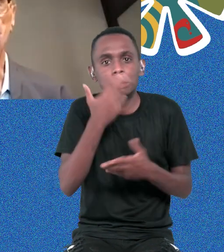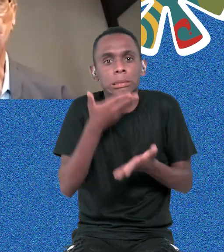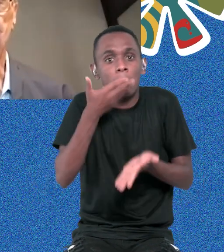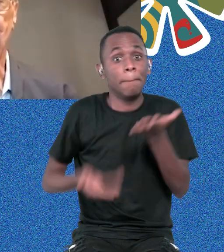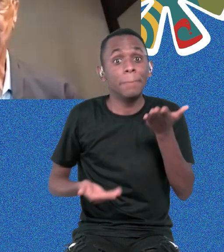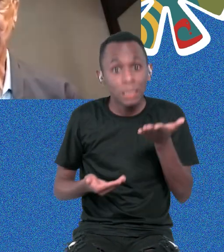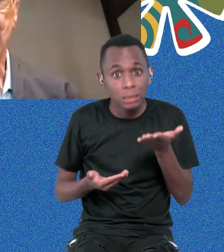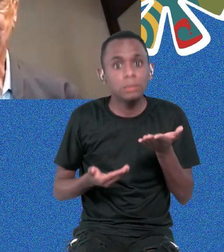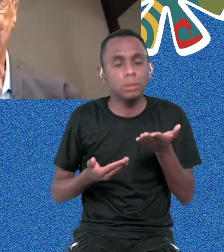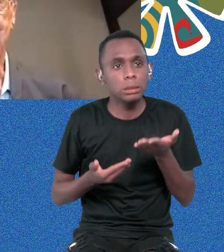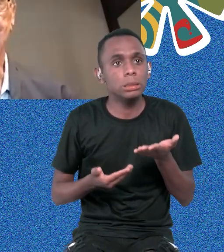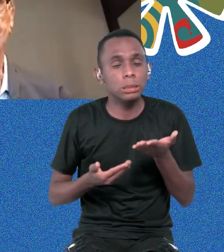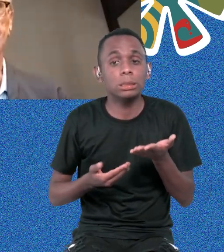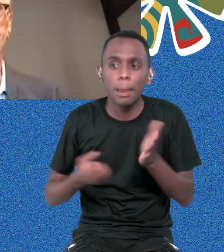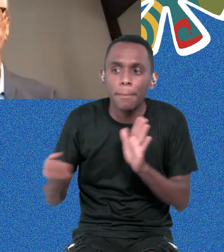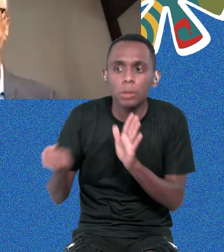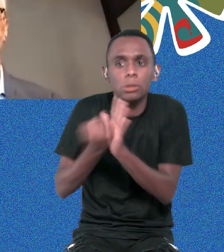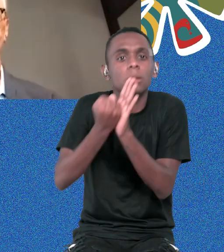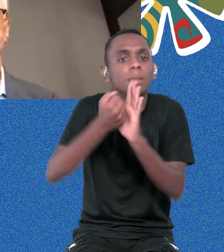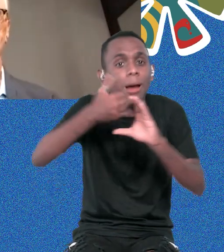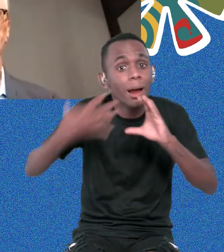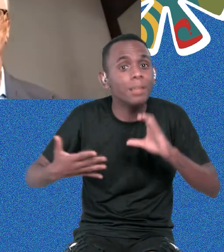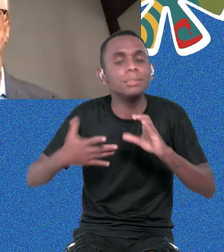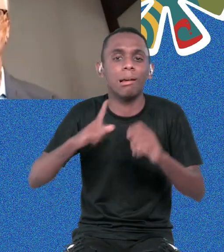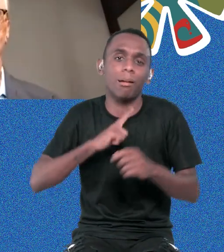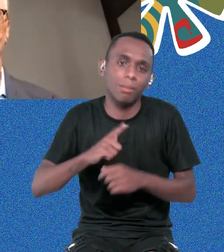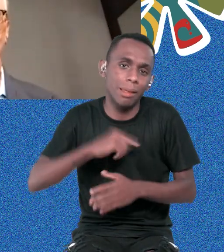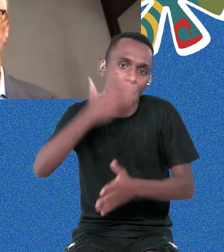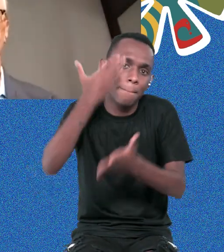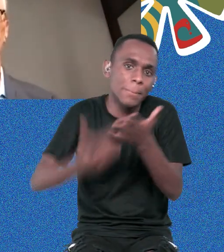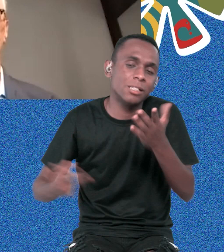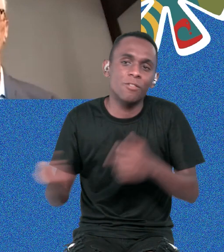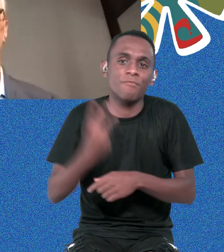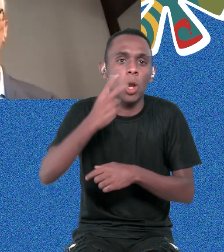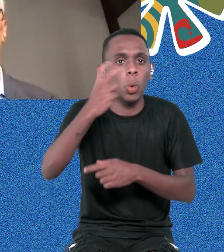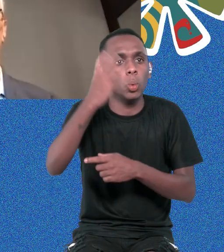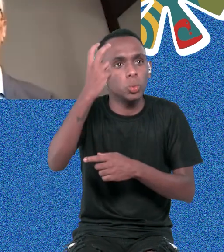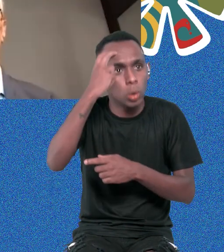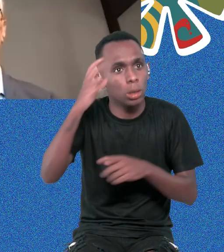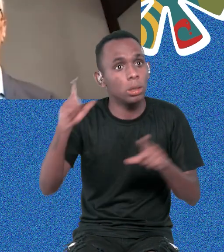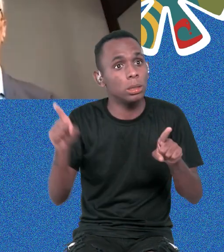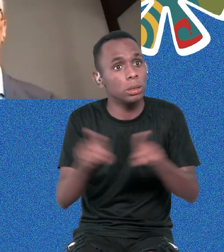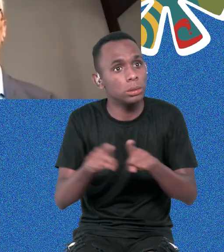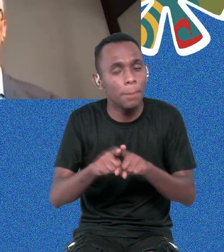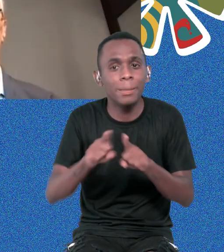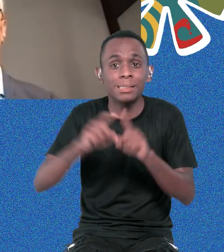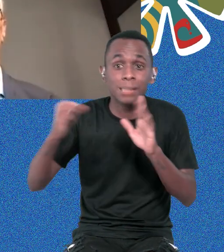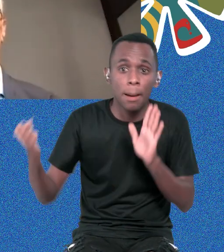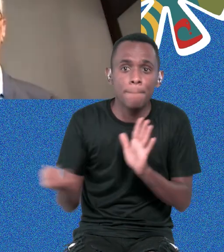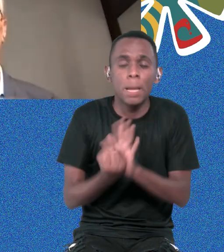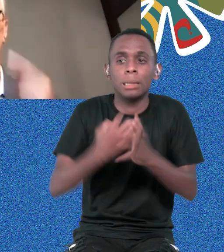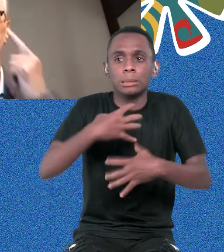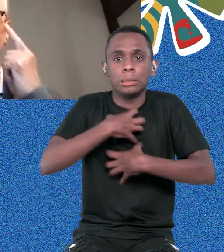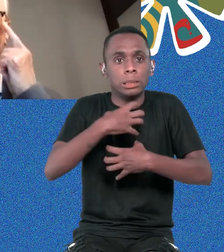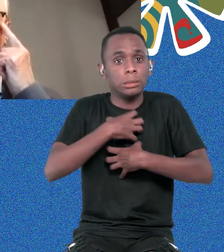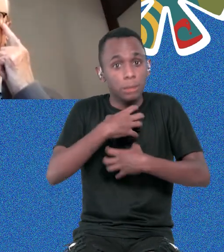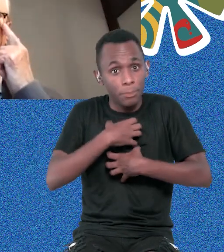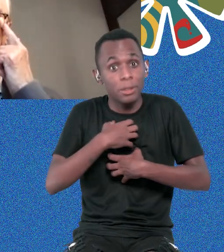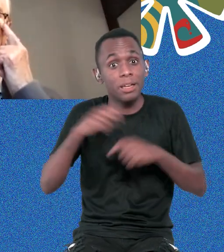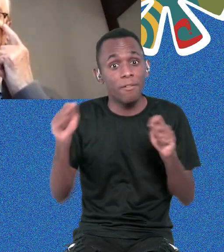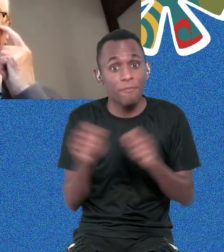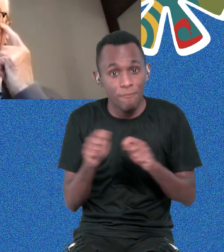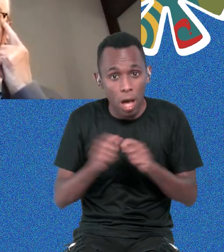é de perda dessas matrizes, perda desses valores culturais, perda desses símbolos e